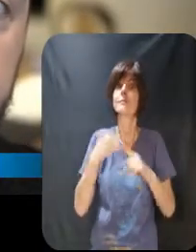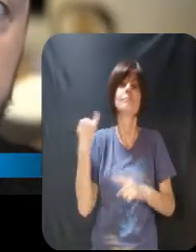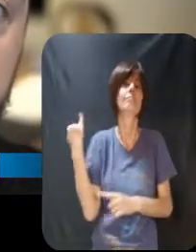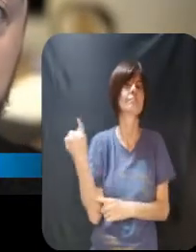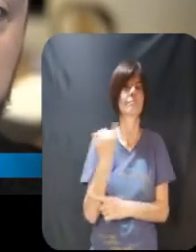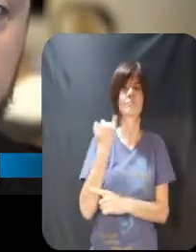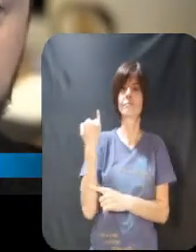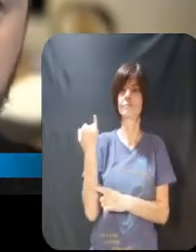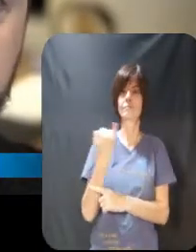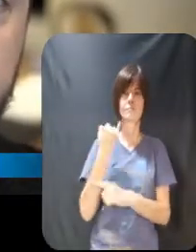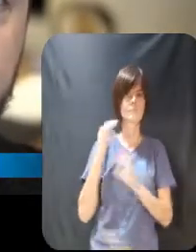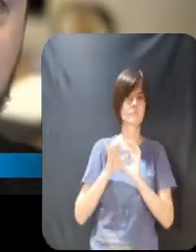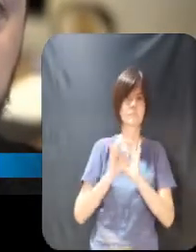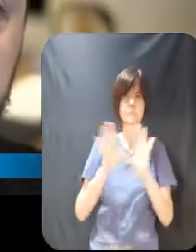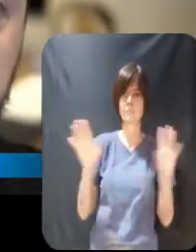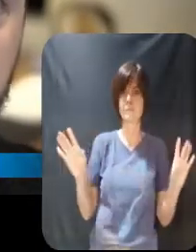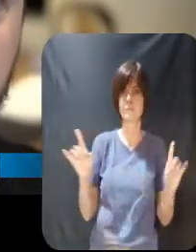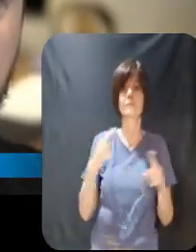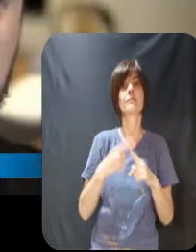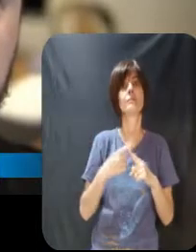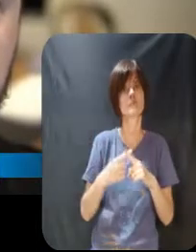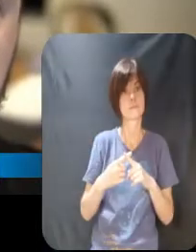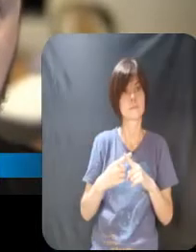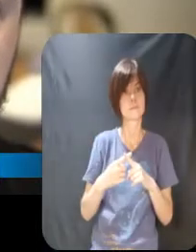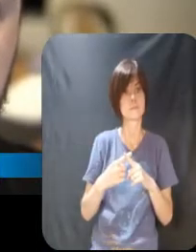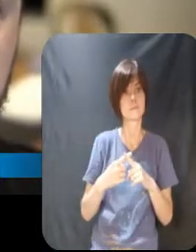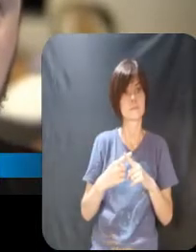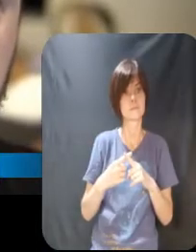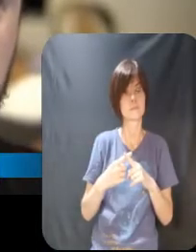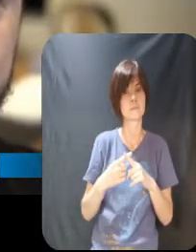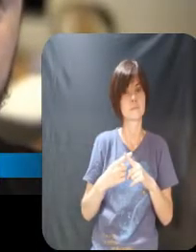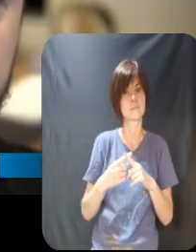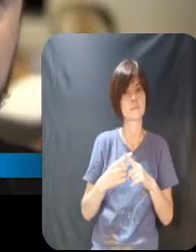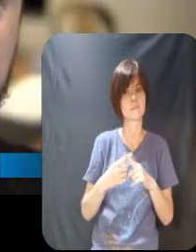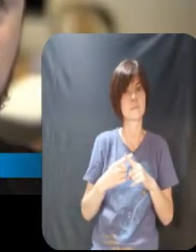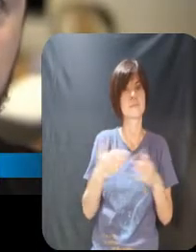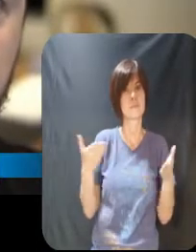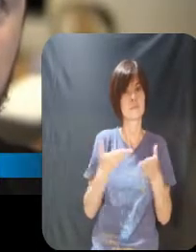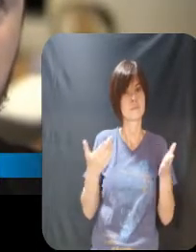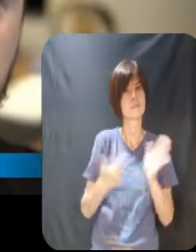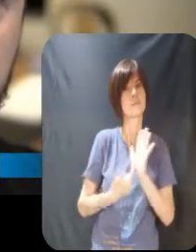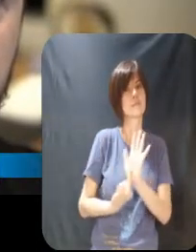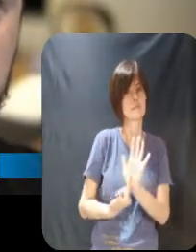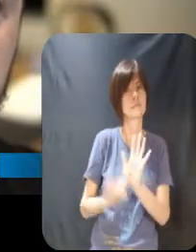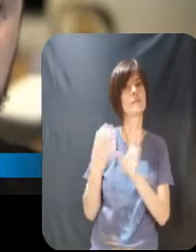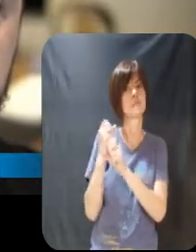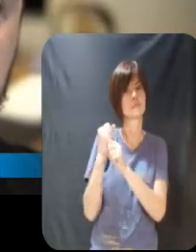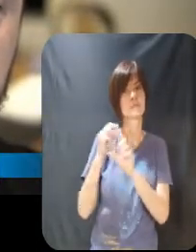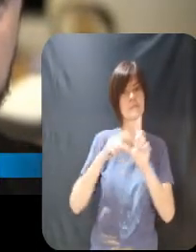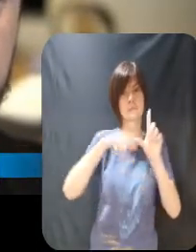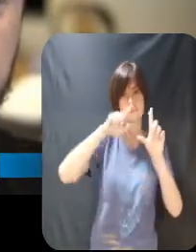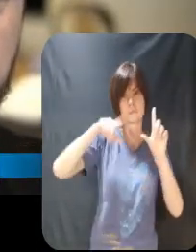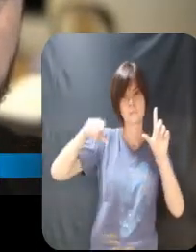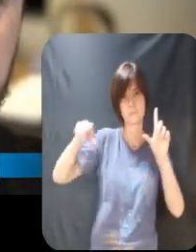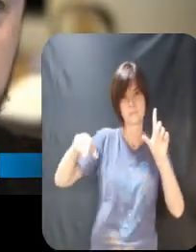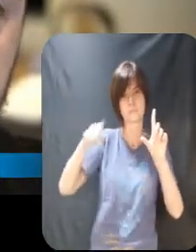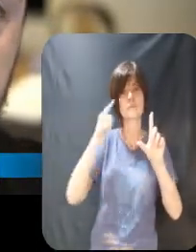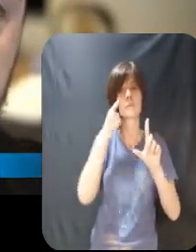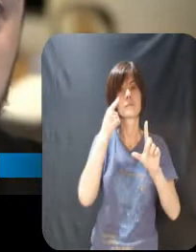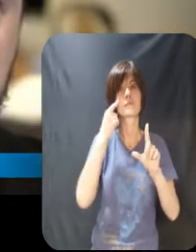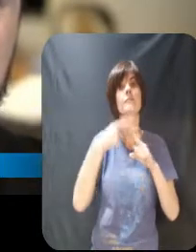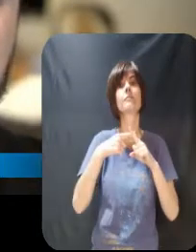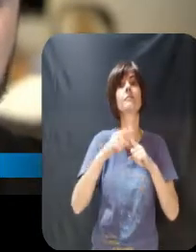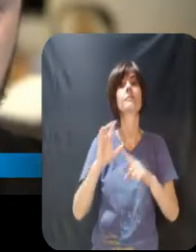gente tirar as pessoas dos hospitais e eu vou mostrar em números por que isso acontece. Mas a gente ainda não está nessa situação. Então, sendo